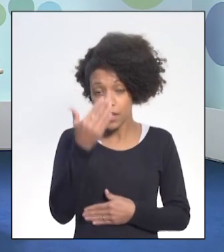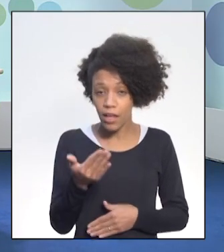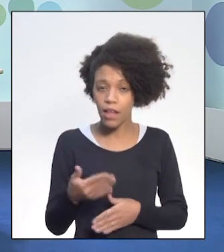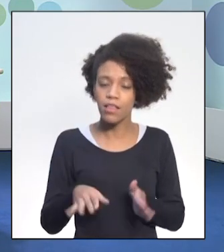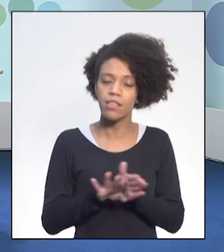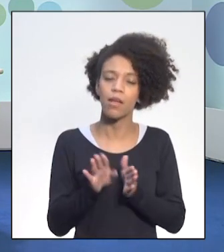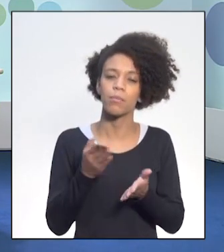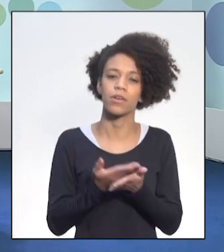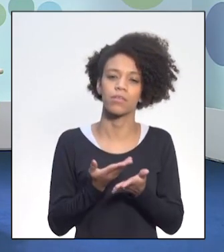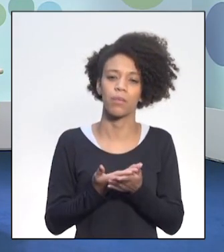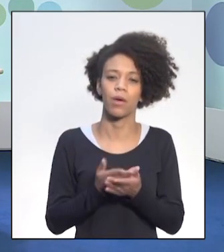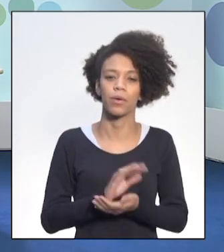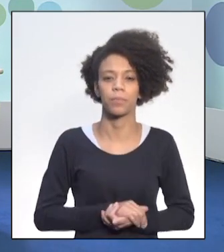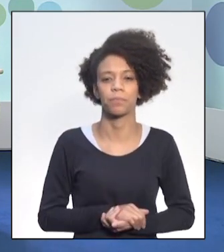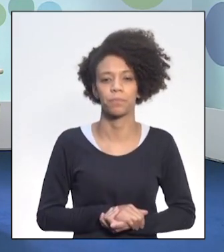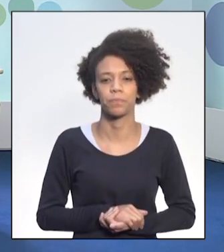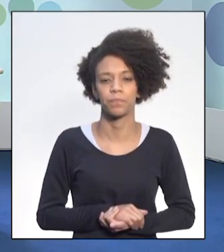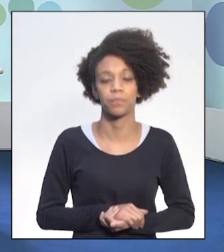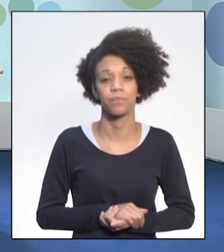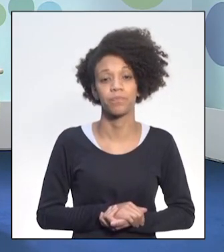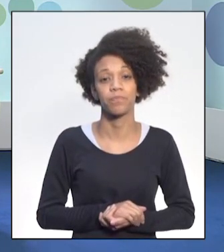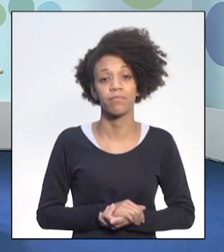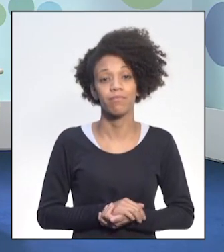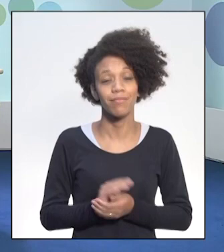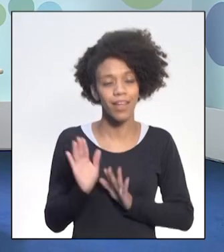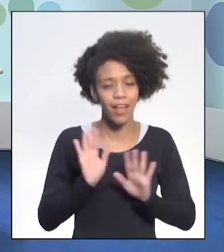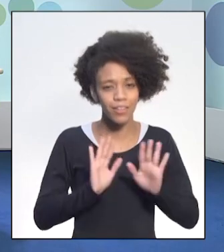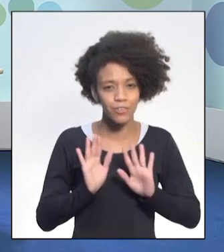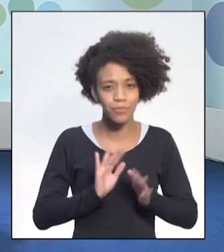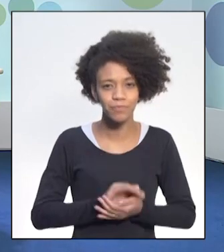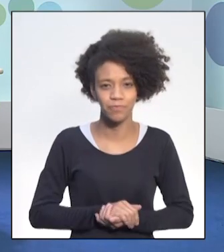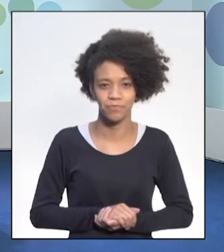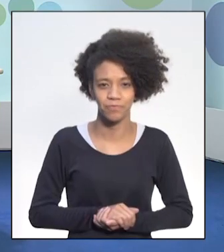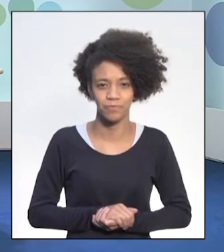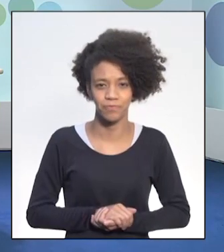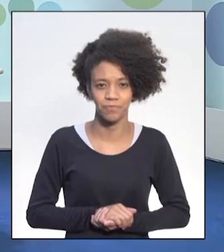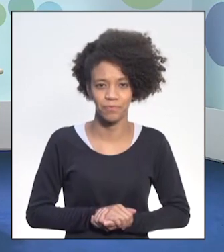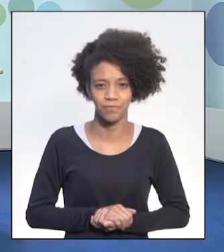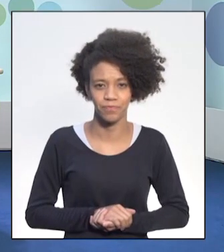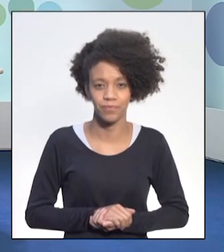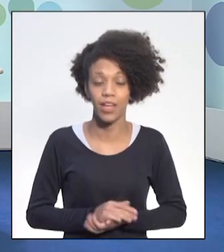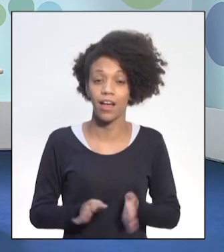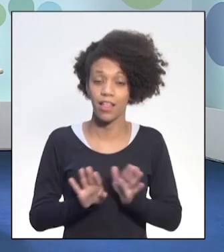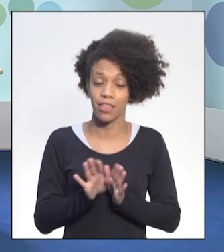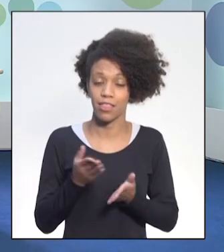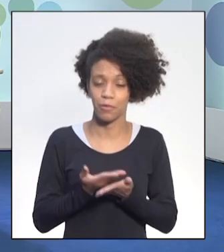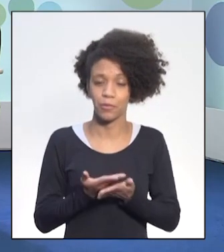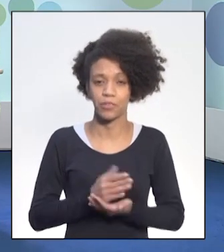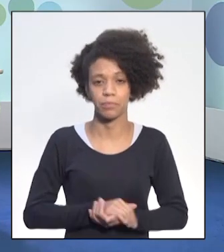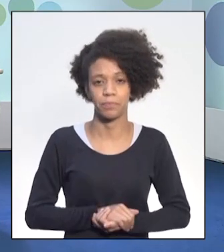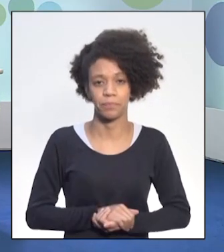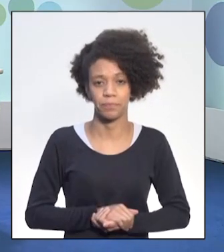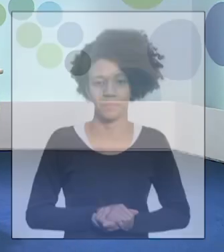até a próxima. Professora? Tá bom, pessoal? Tchau, tchau e até a próxima.